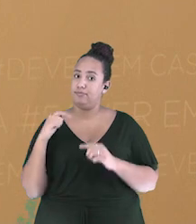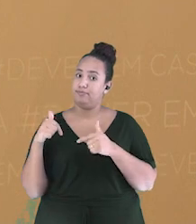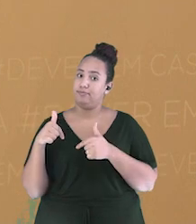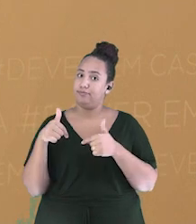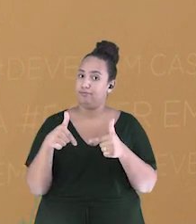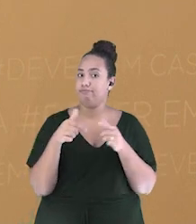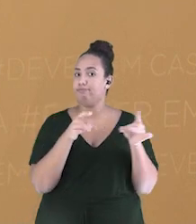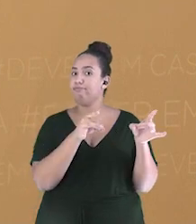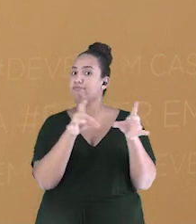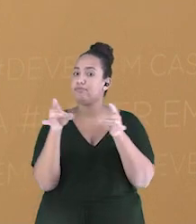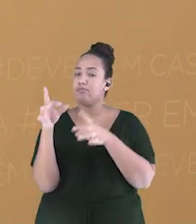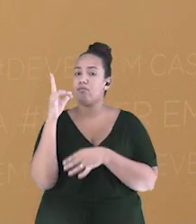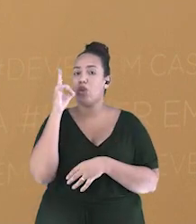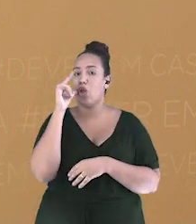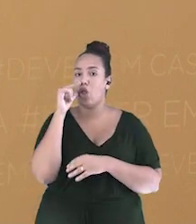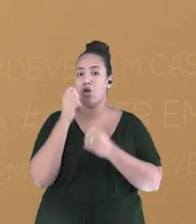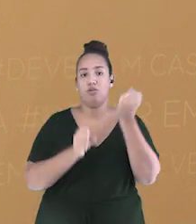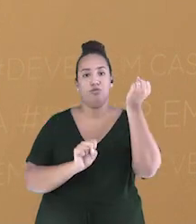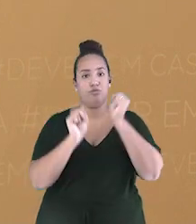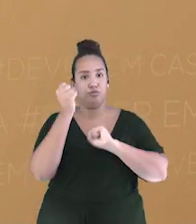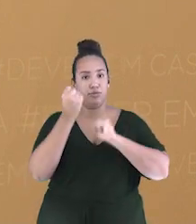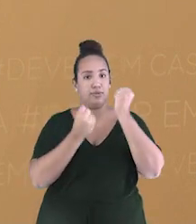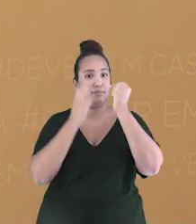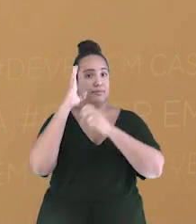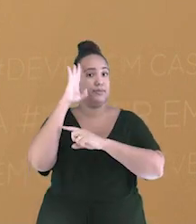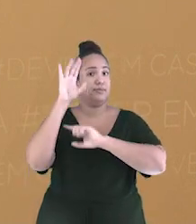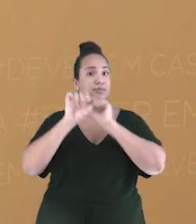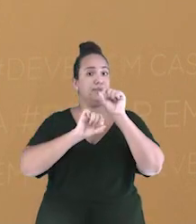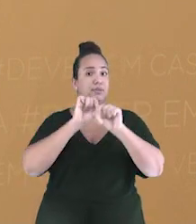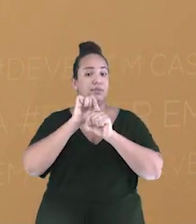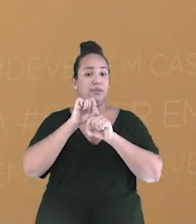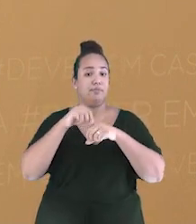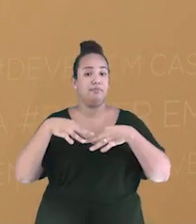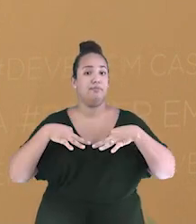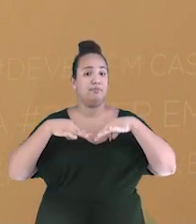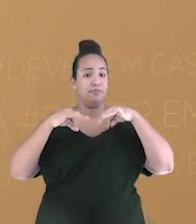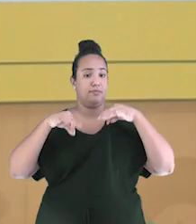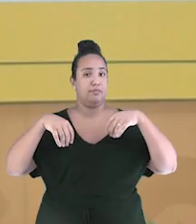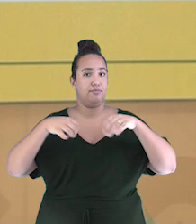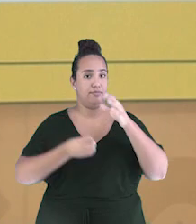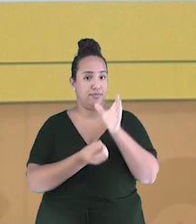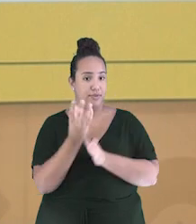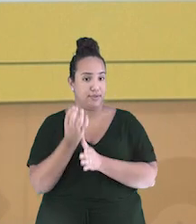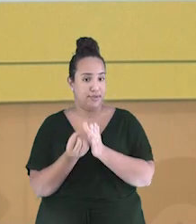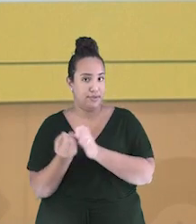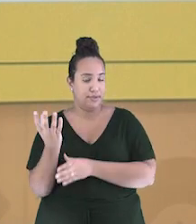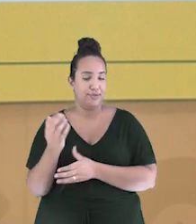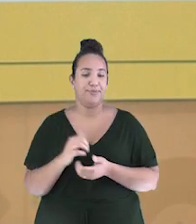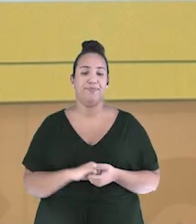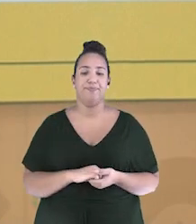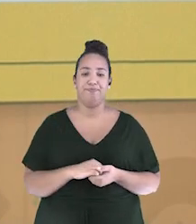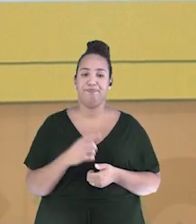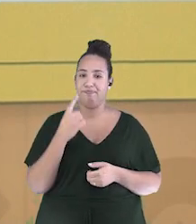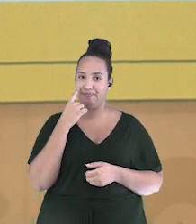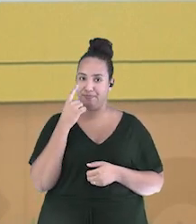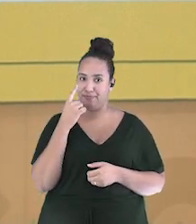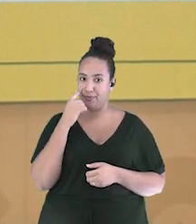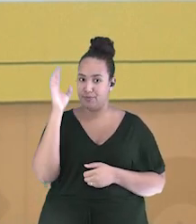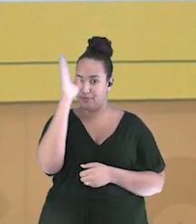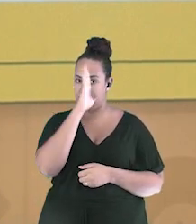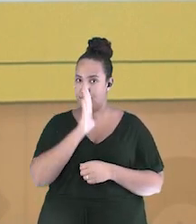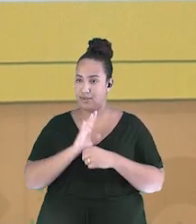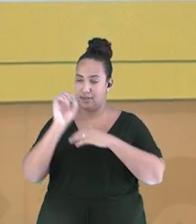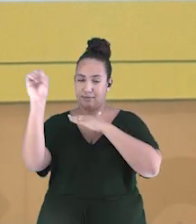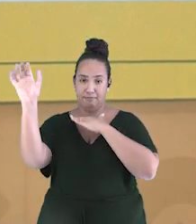comércio, abrindo lojas e indústrias, principalmente em áreas de confecção de tecidos. Viram só como os movimentos de imigração para